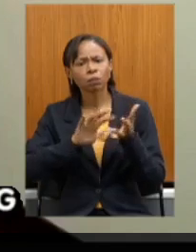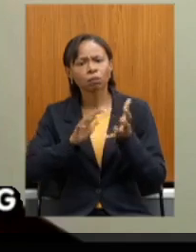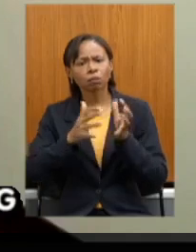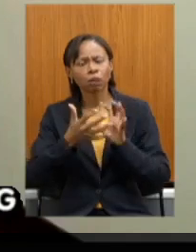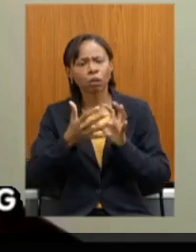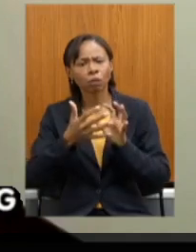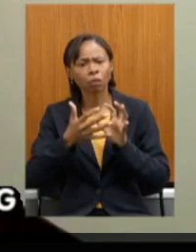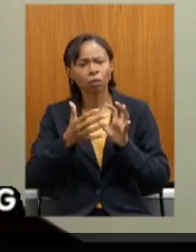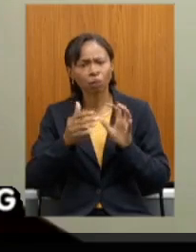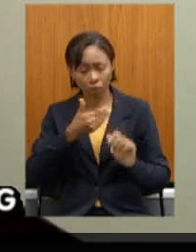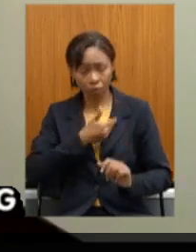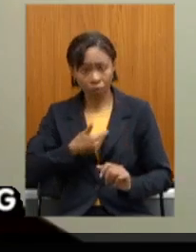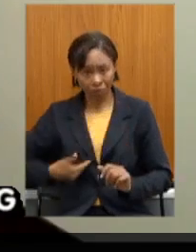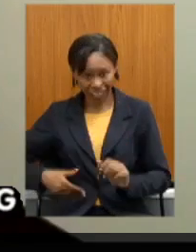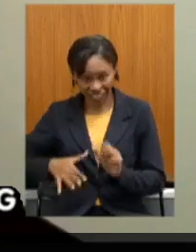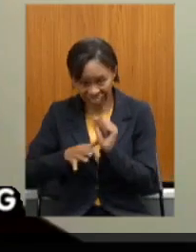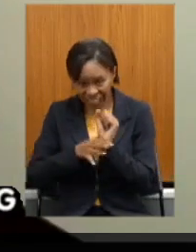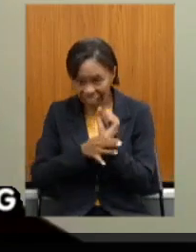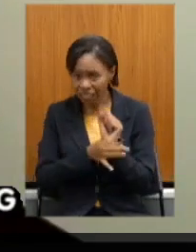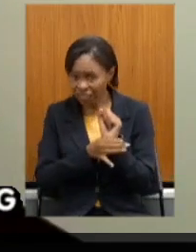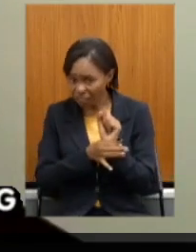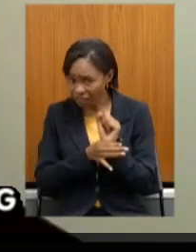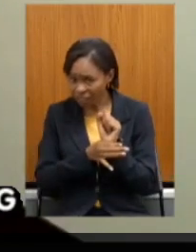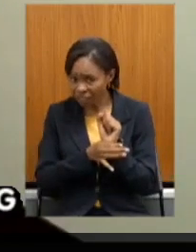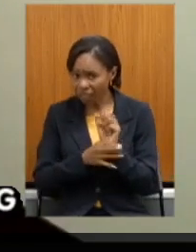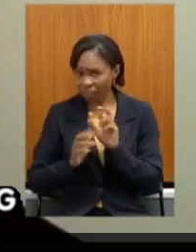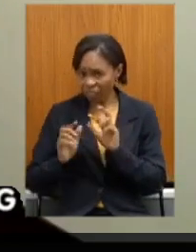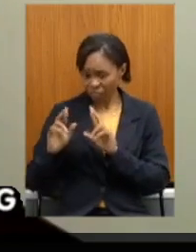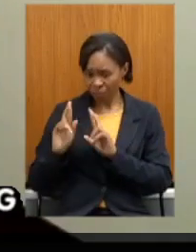fará os aportes correspondentes à sua parte